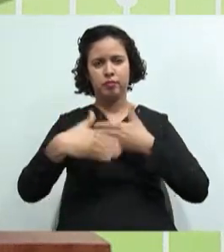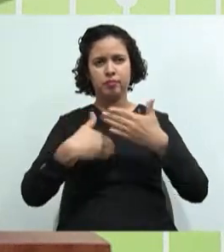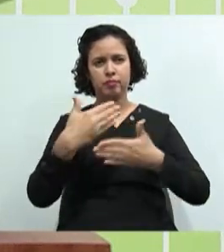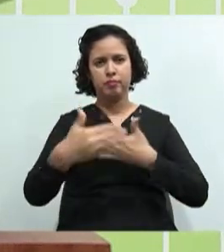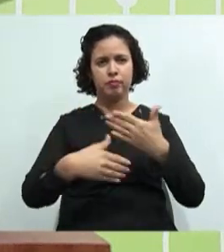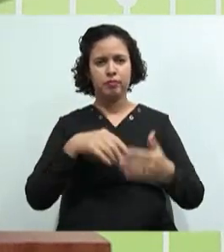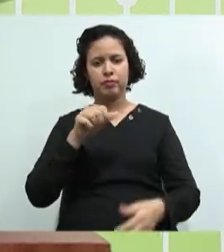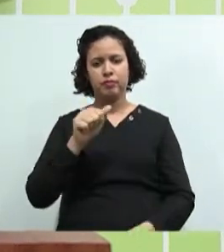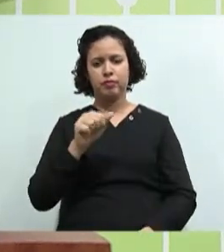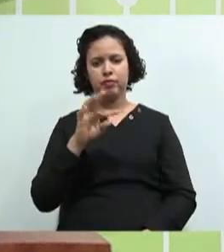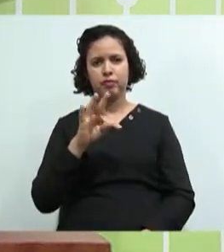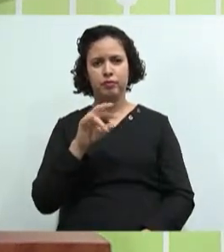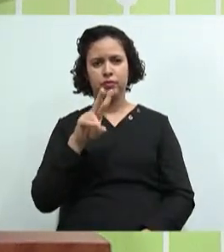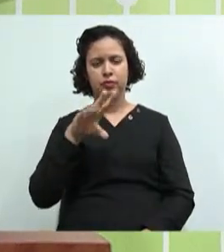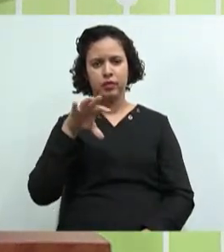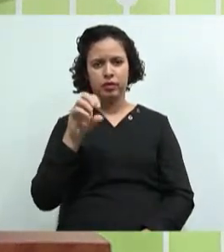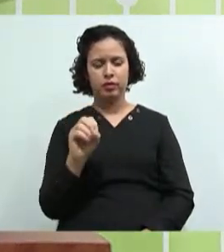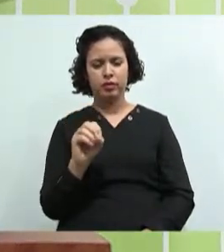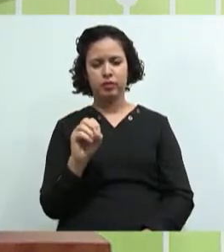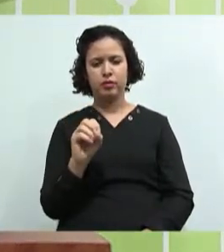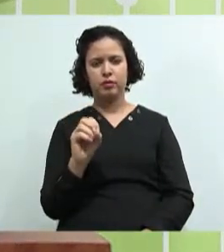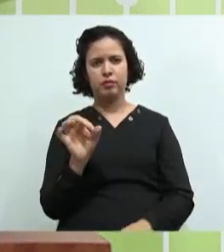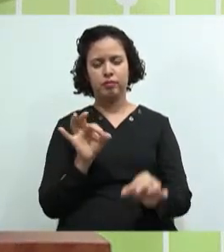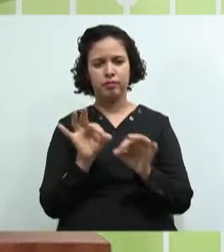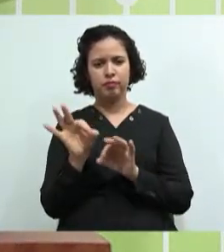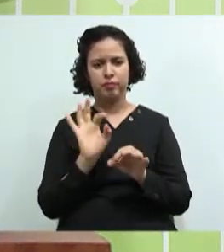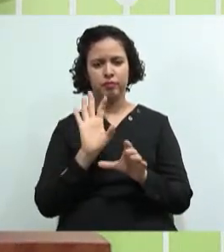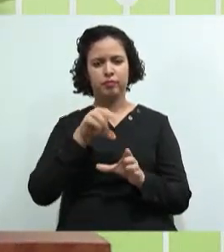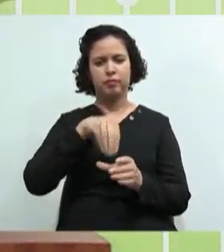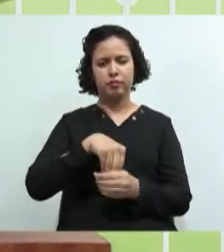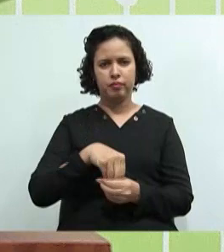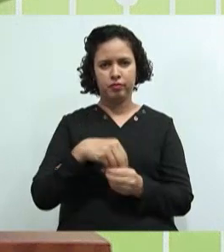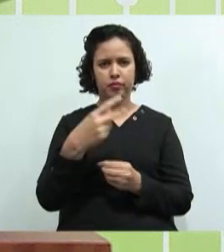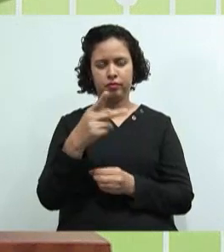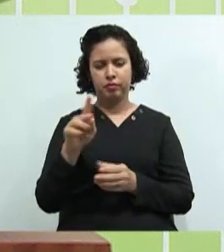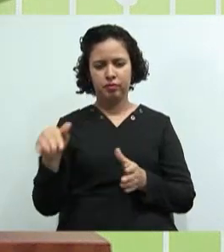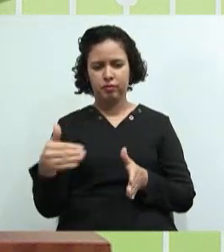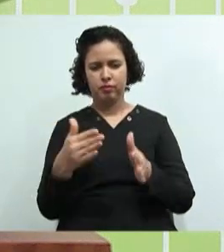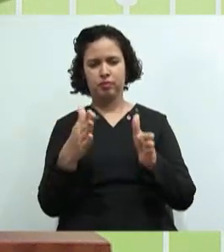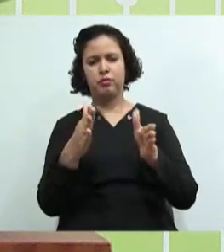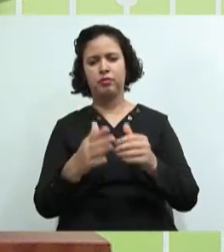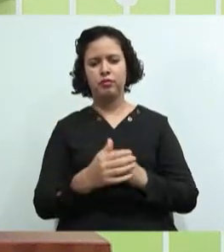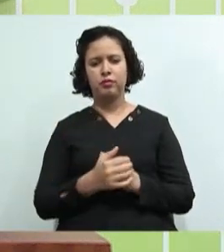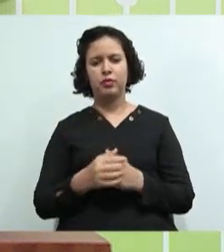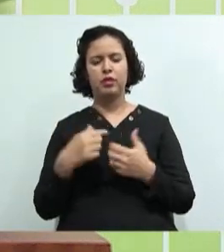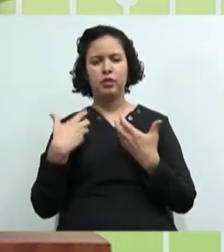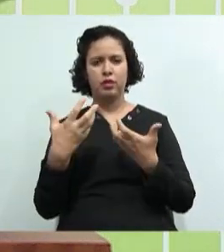porque ele vai estar o quê? Procurando manter o planejamento dentro do seu curso. É aquilo que eu lhe falei. Eu